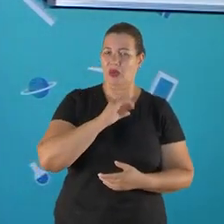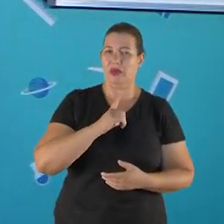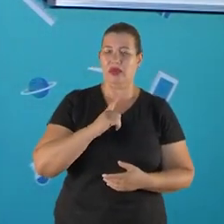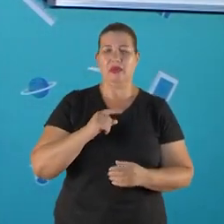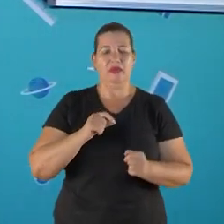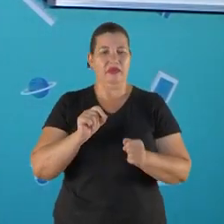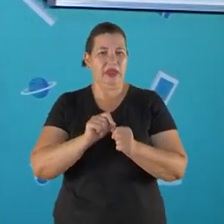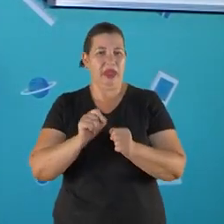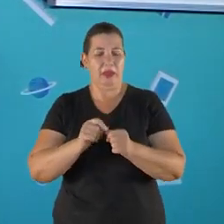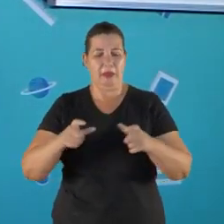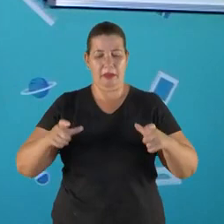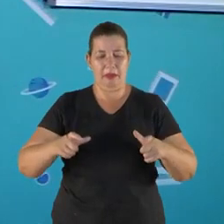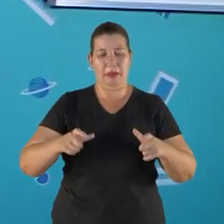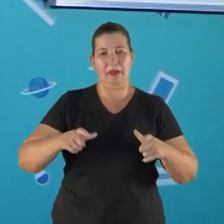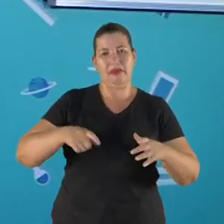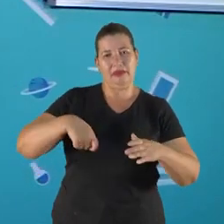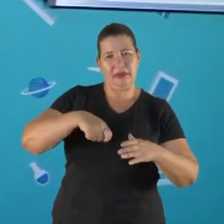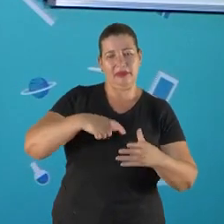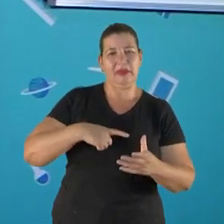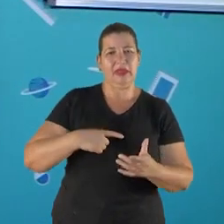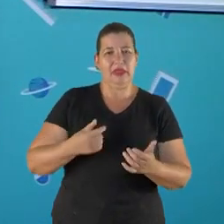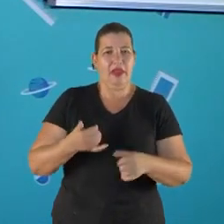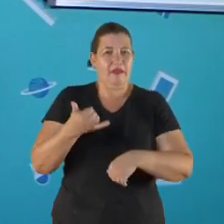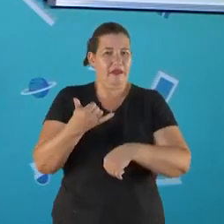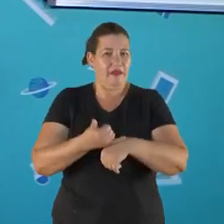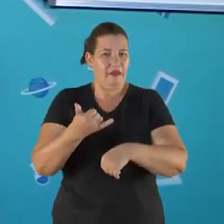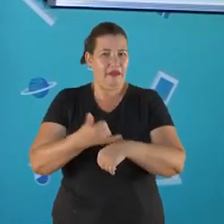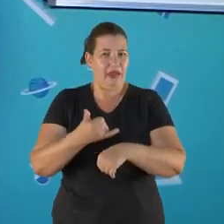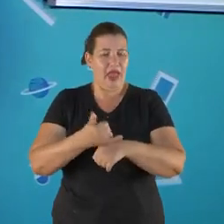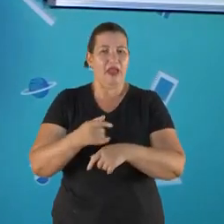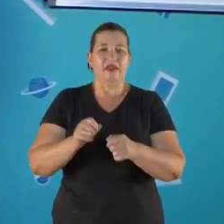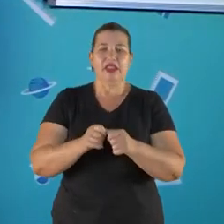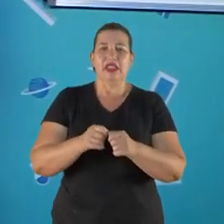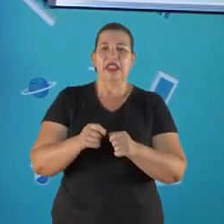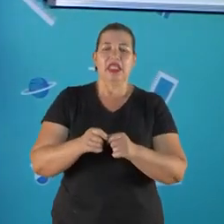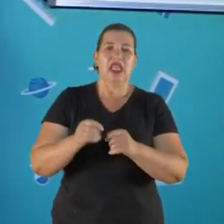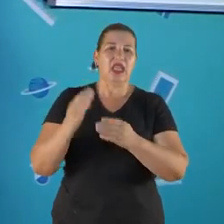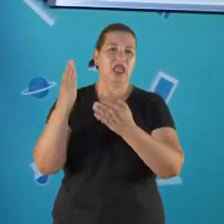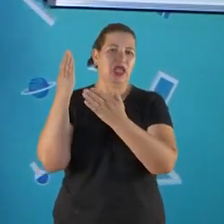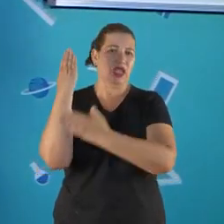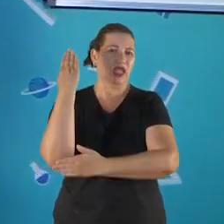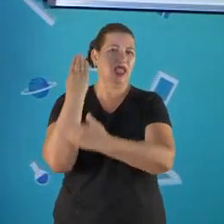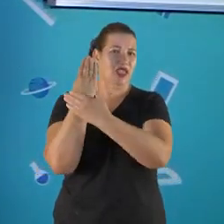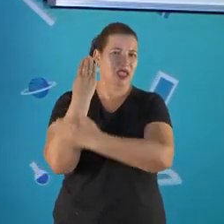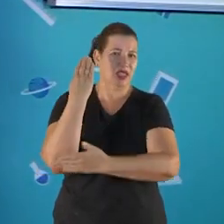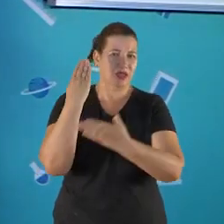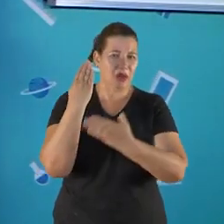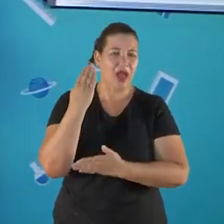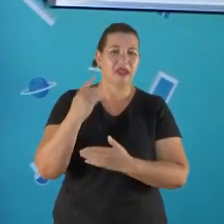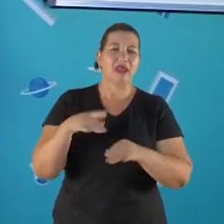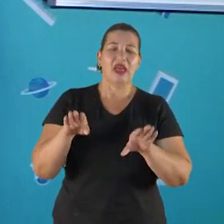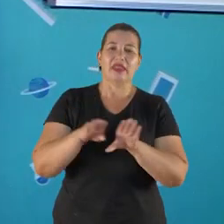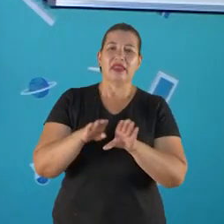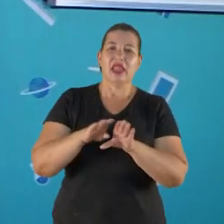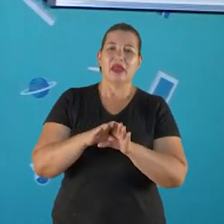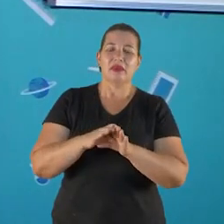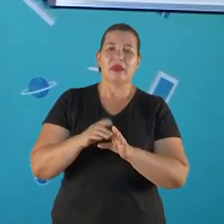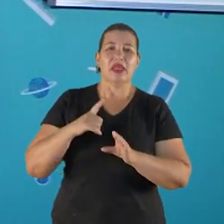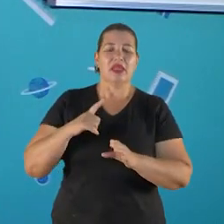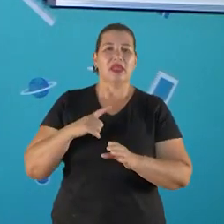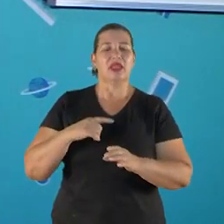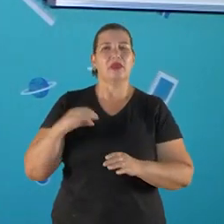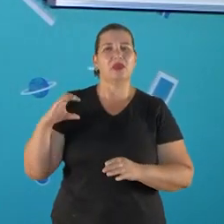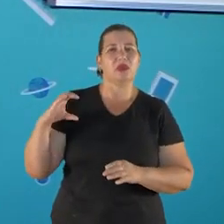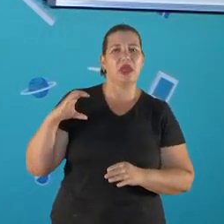na produção de panelas, grelhas, espetos de churrascos,